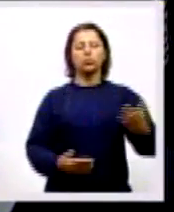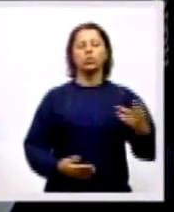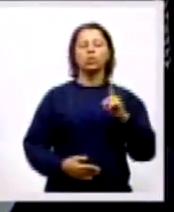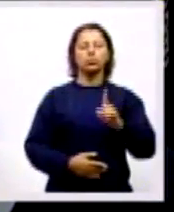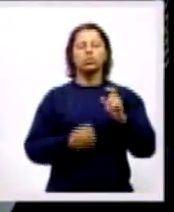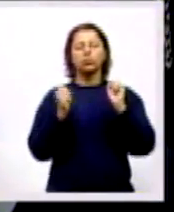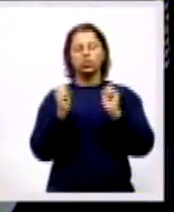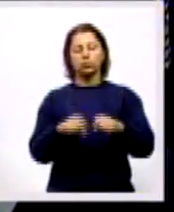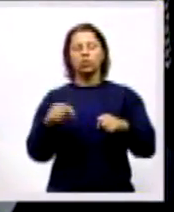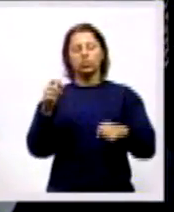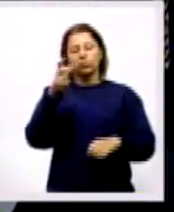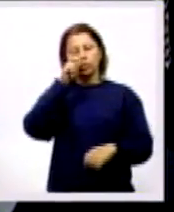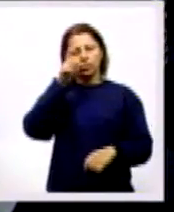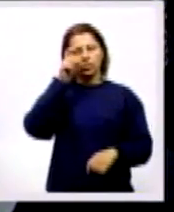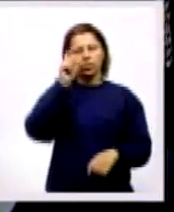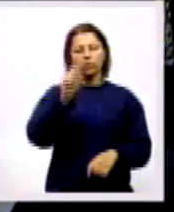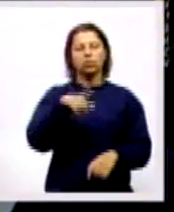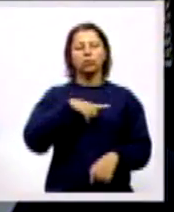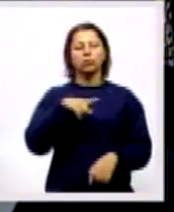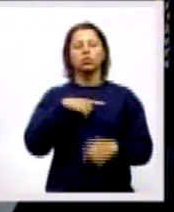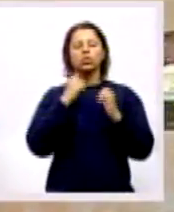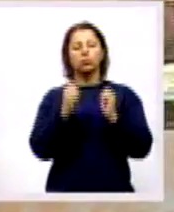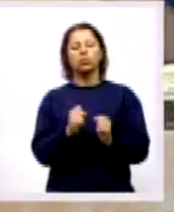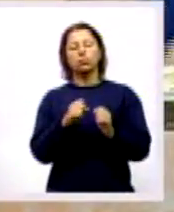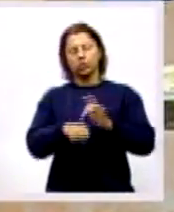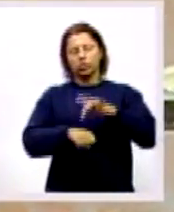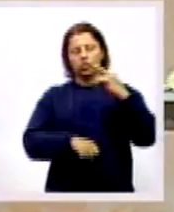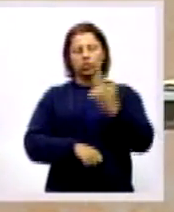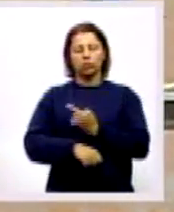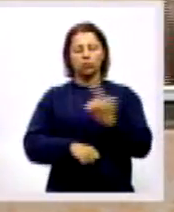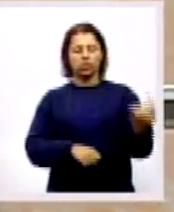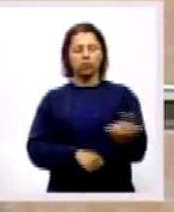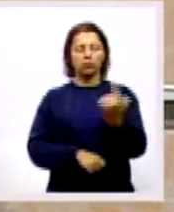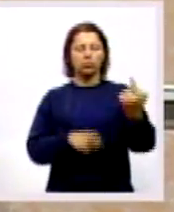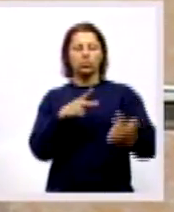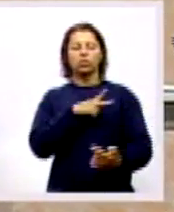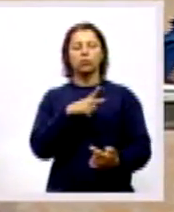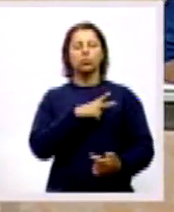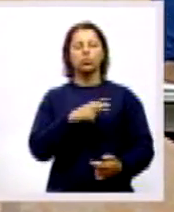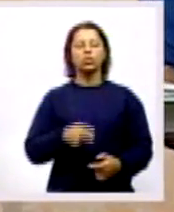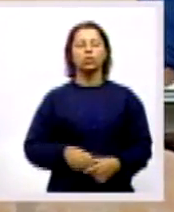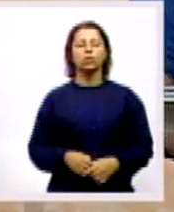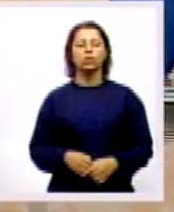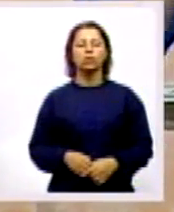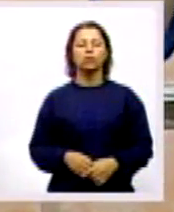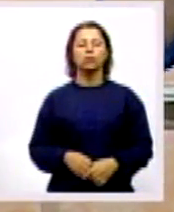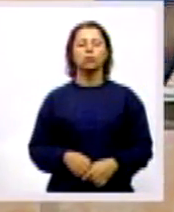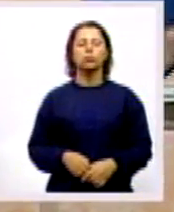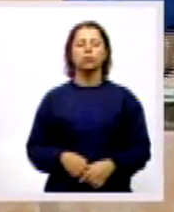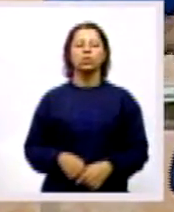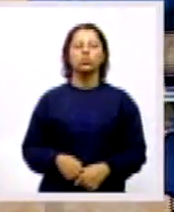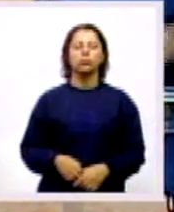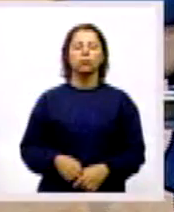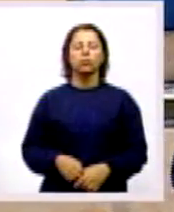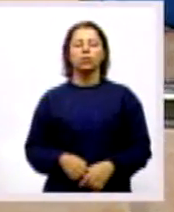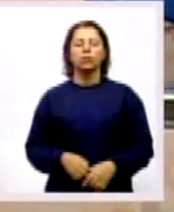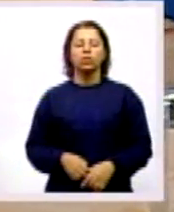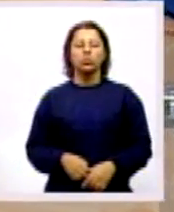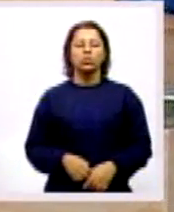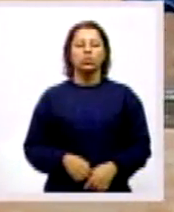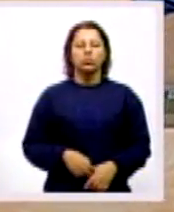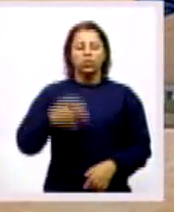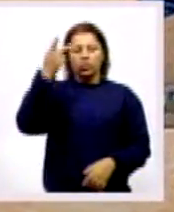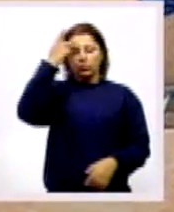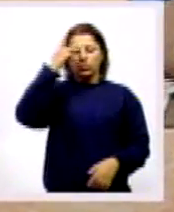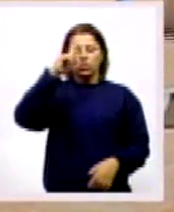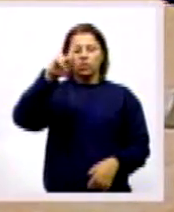pode observar que ela tem o poder de nos atingir de forma única e particular. É para o ser humano que essa palavra